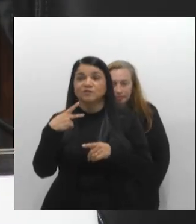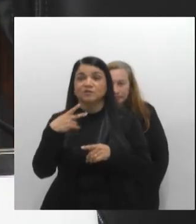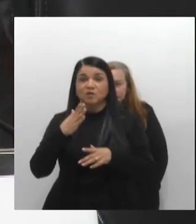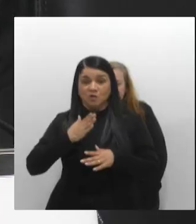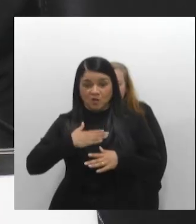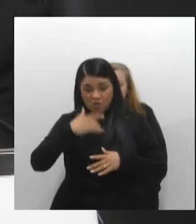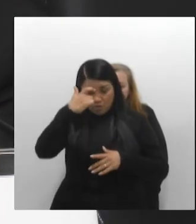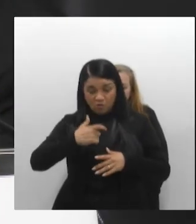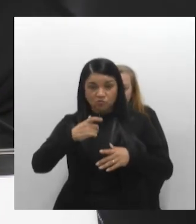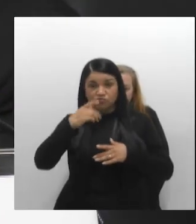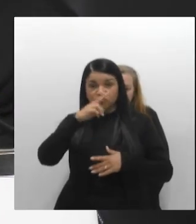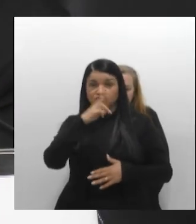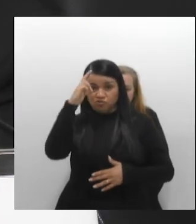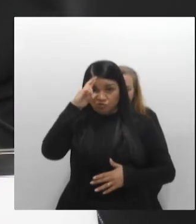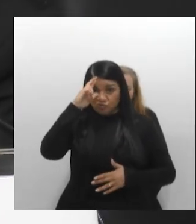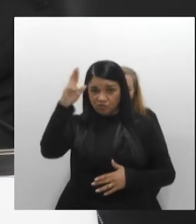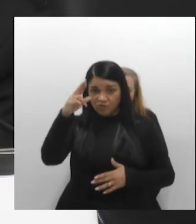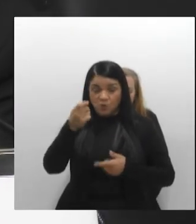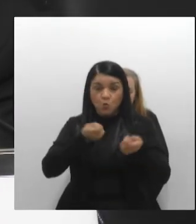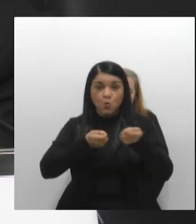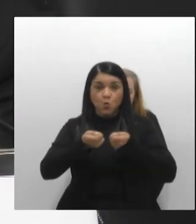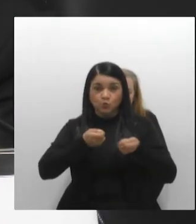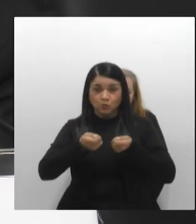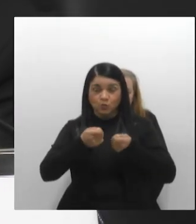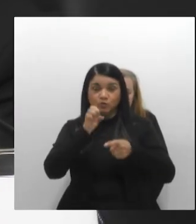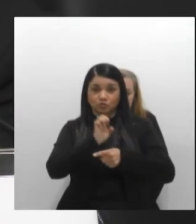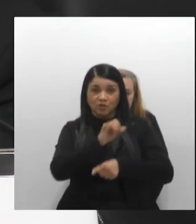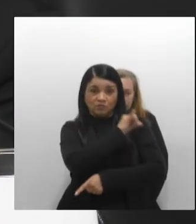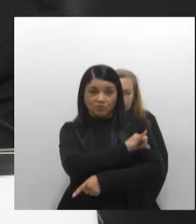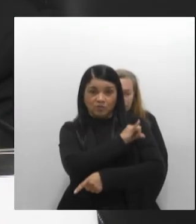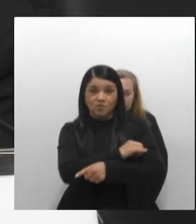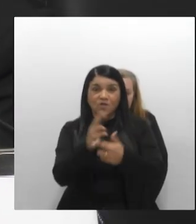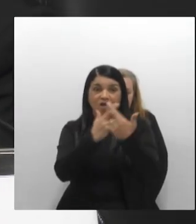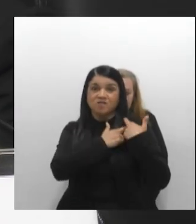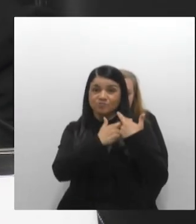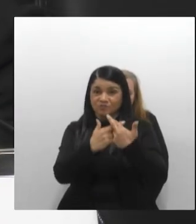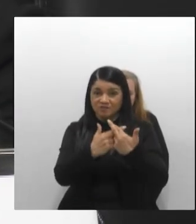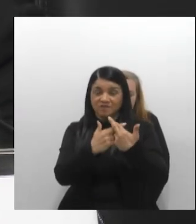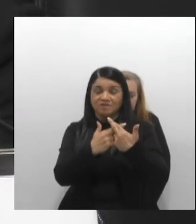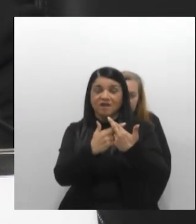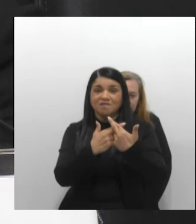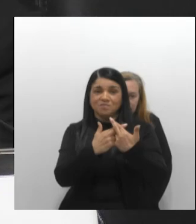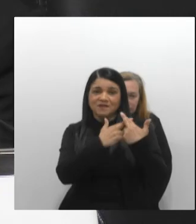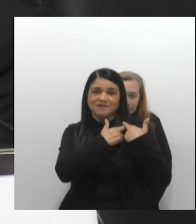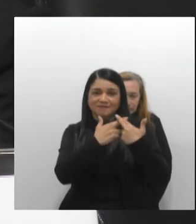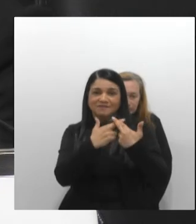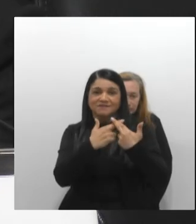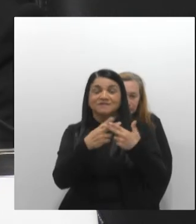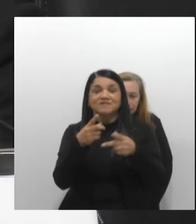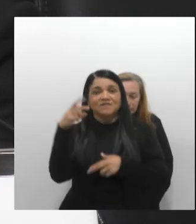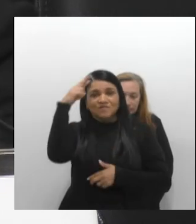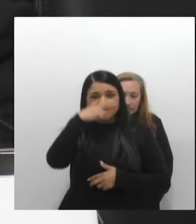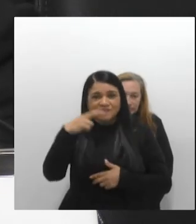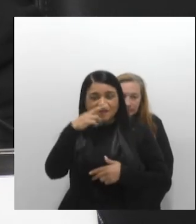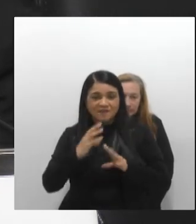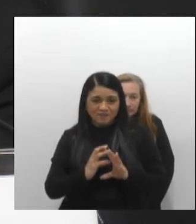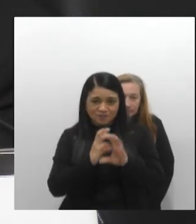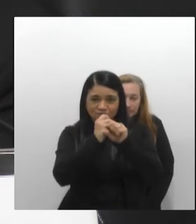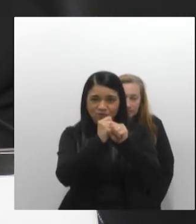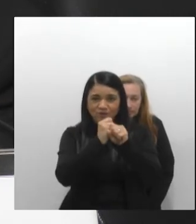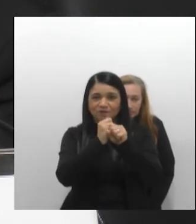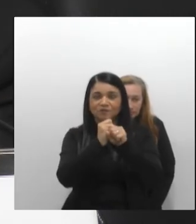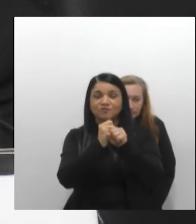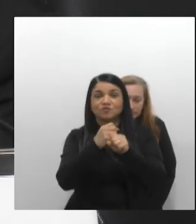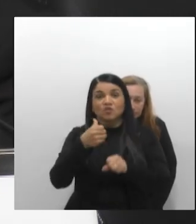que chefia o sistema de controle do Estado do Rio de Janeiro, responsável por fiscalizar as contas de